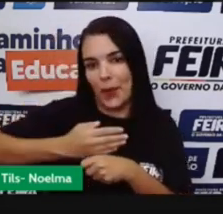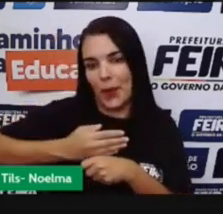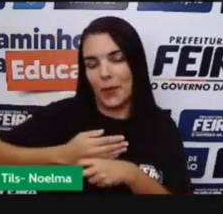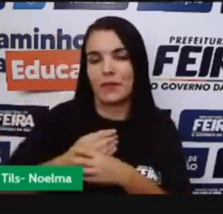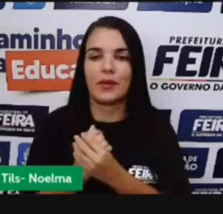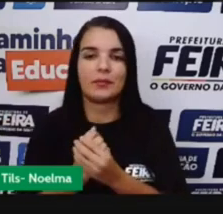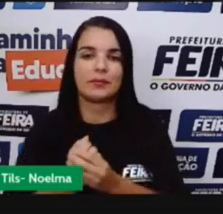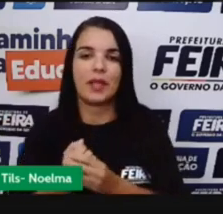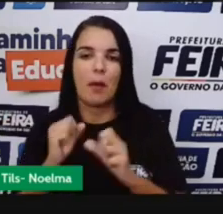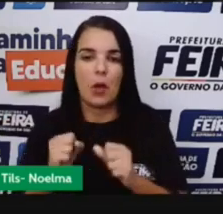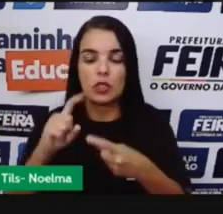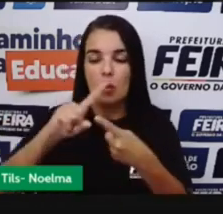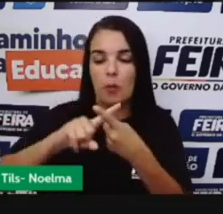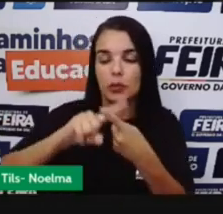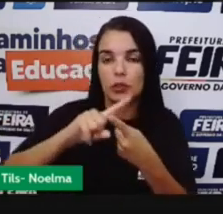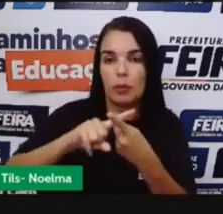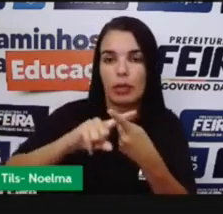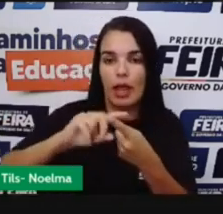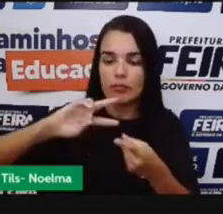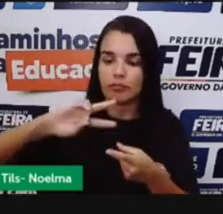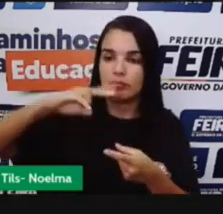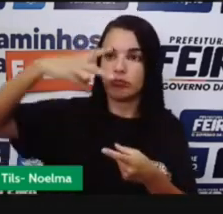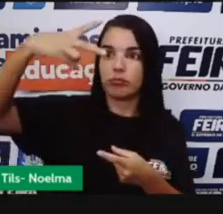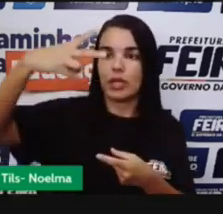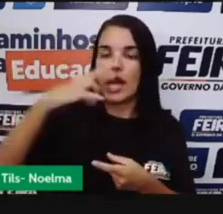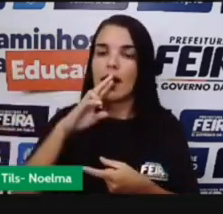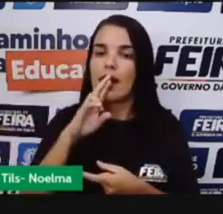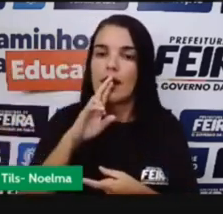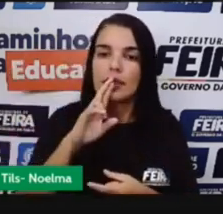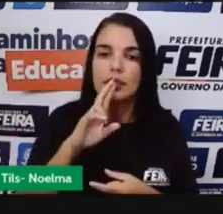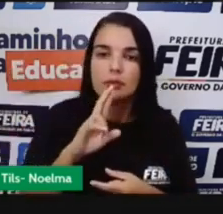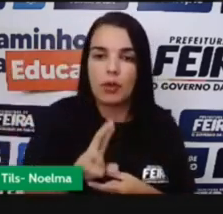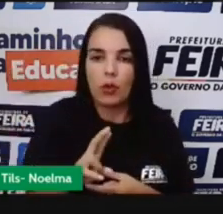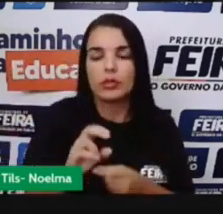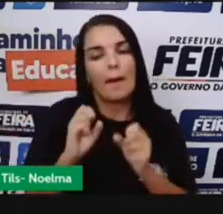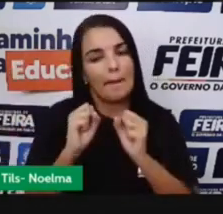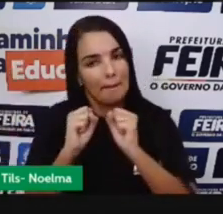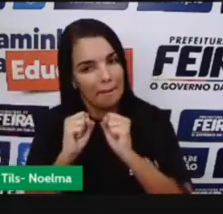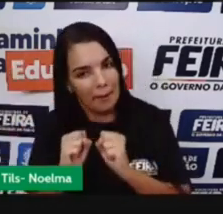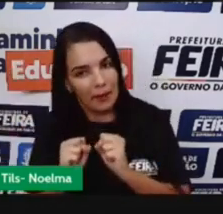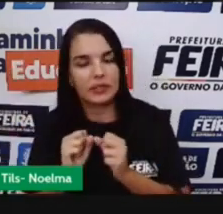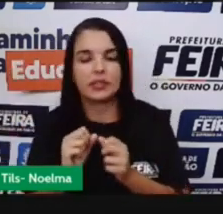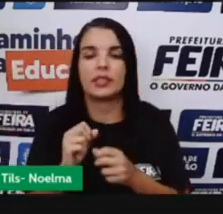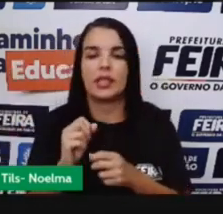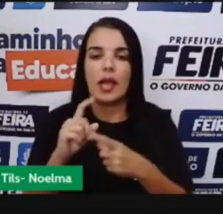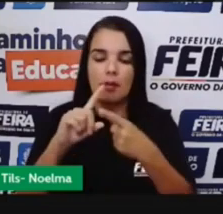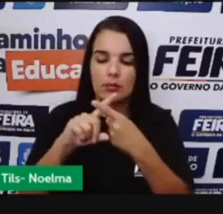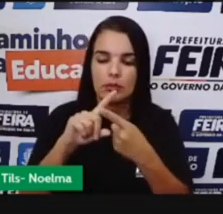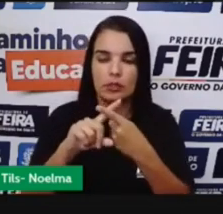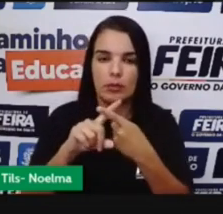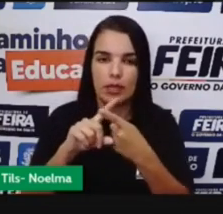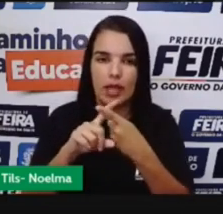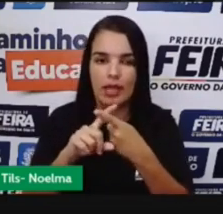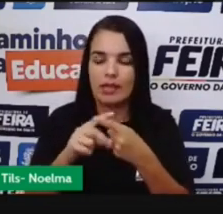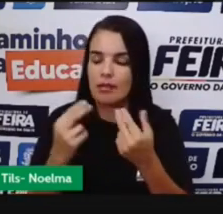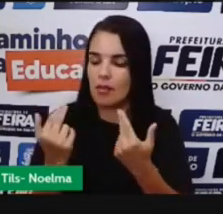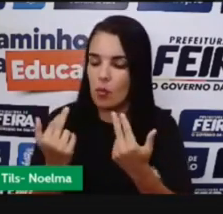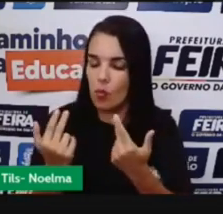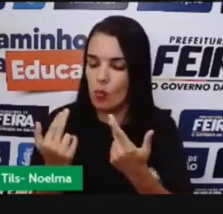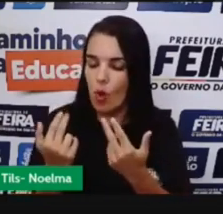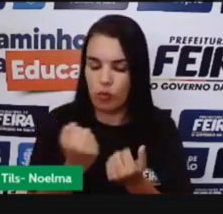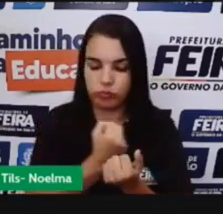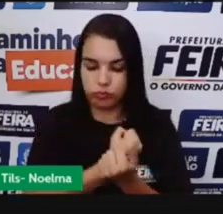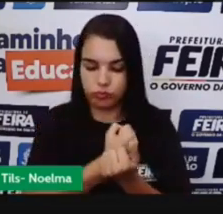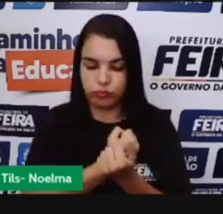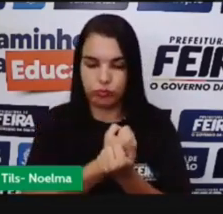quociente e multiplique vezes aqui, ó, nesse caso, multiplique aqui pelo divisor e deve dar exatamente